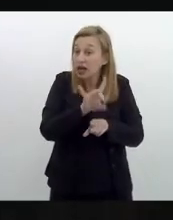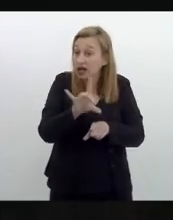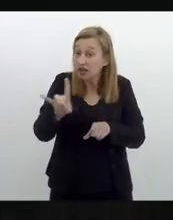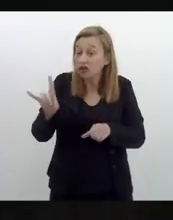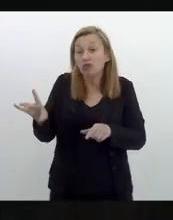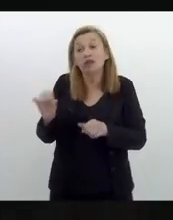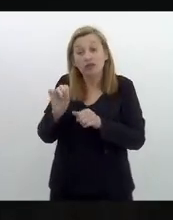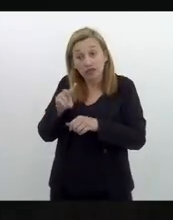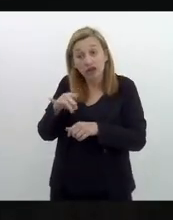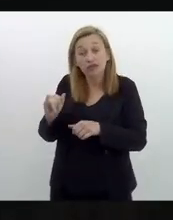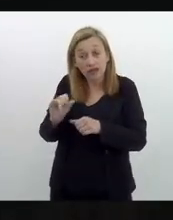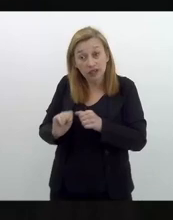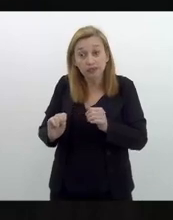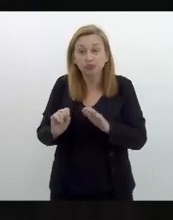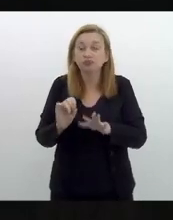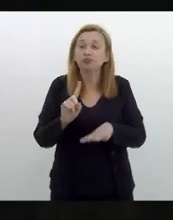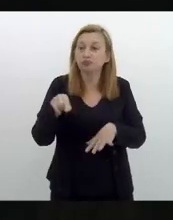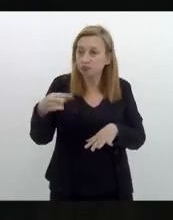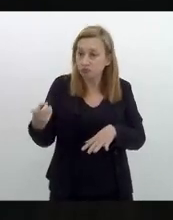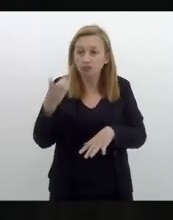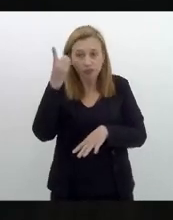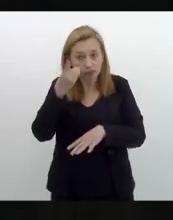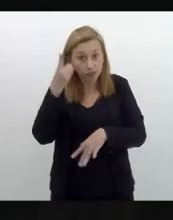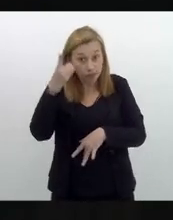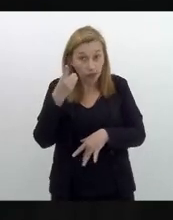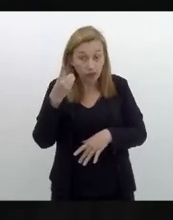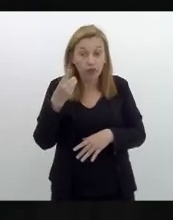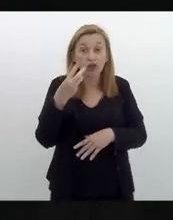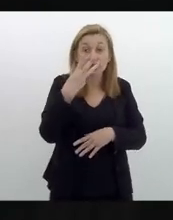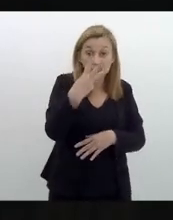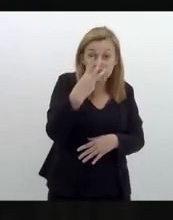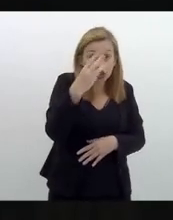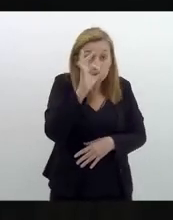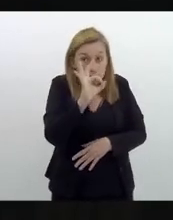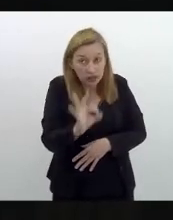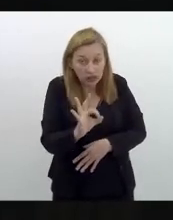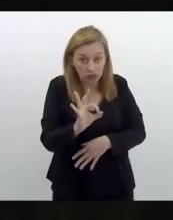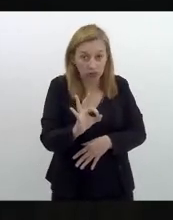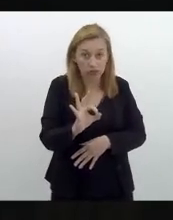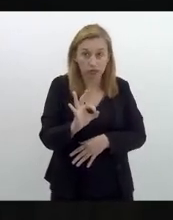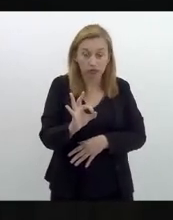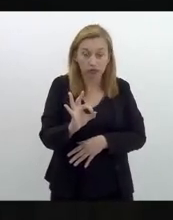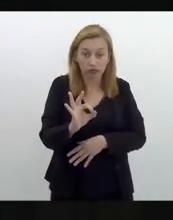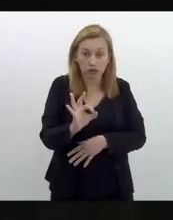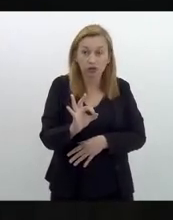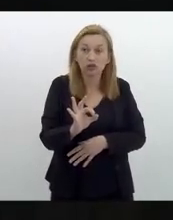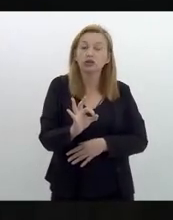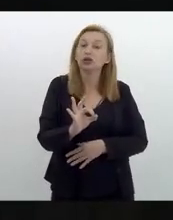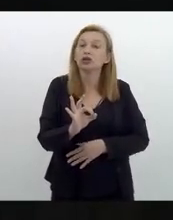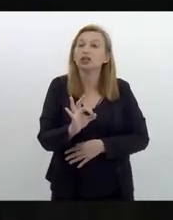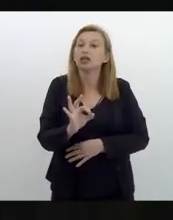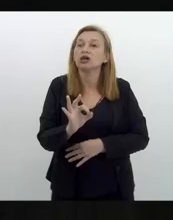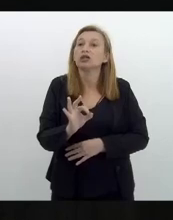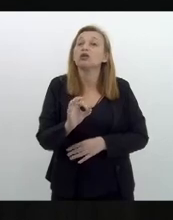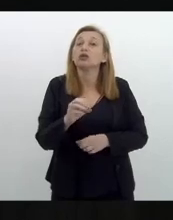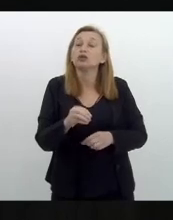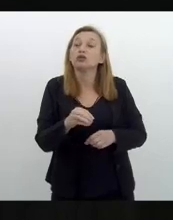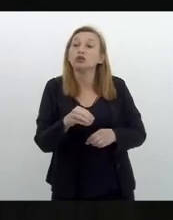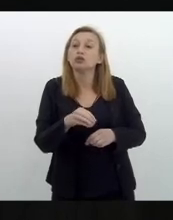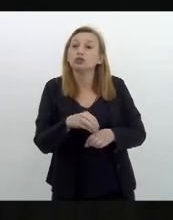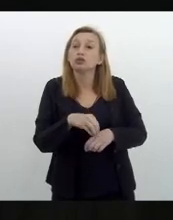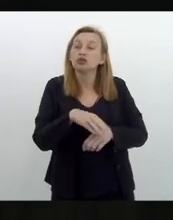Marta outros deputados nós estamos falando de 3% 3% vale o princípio o destaque